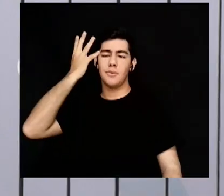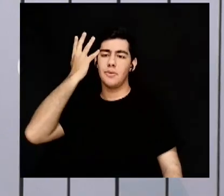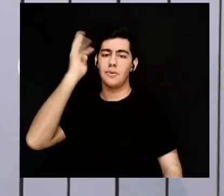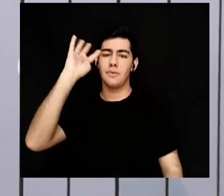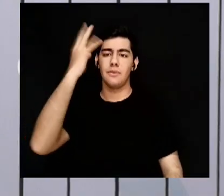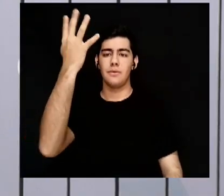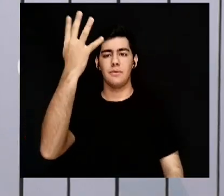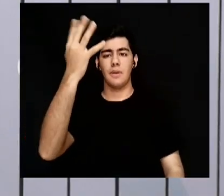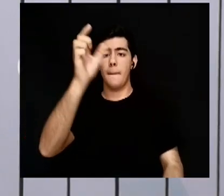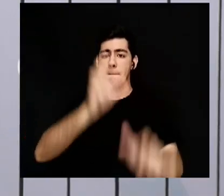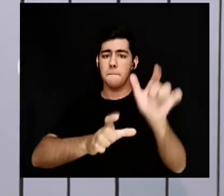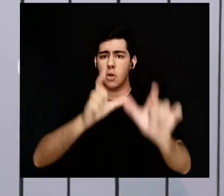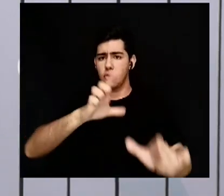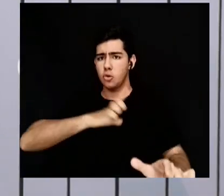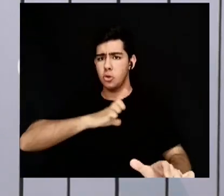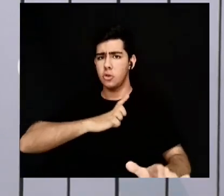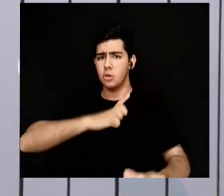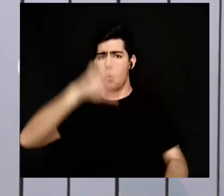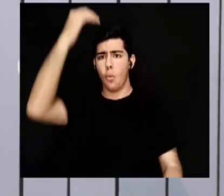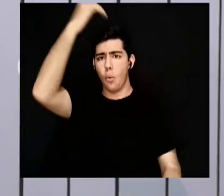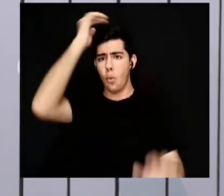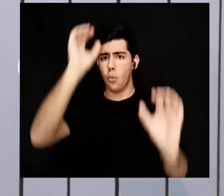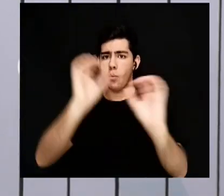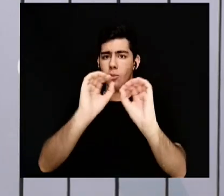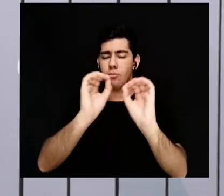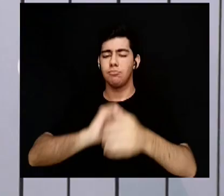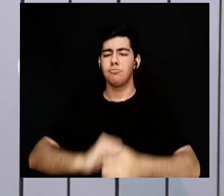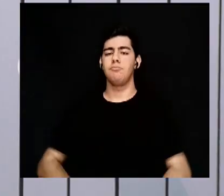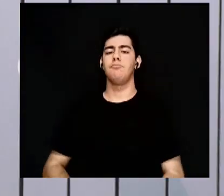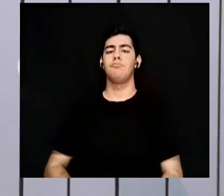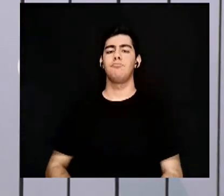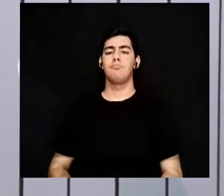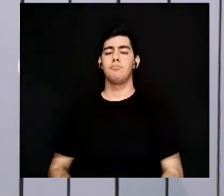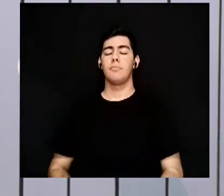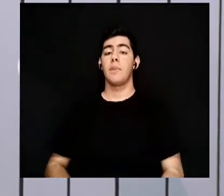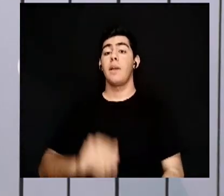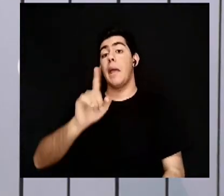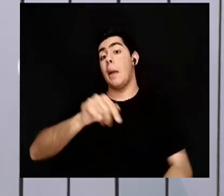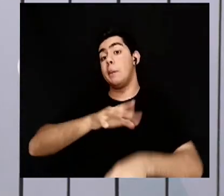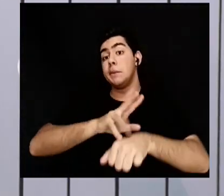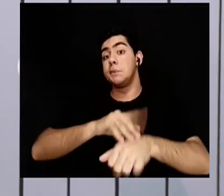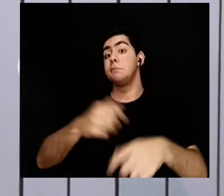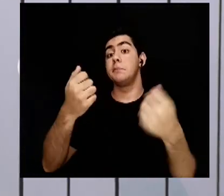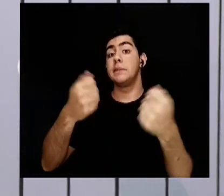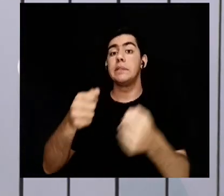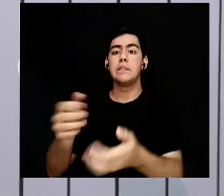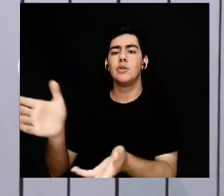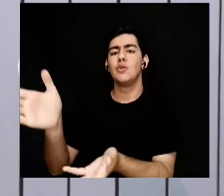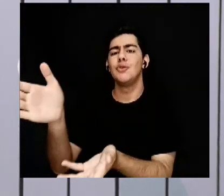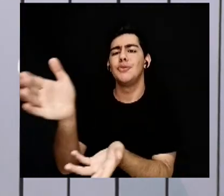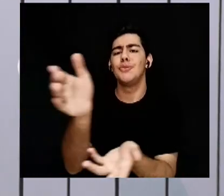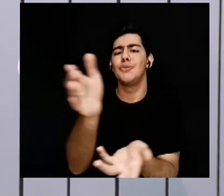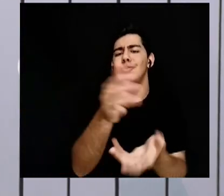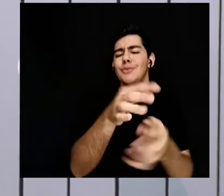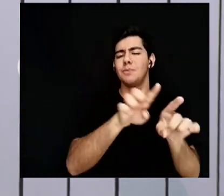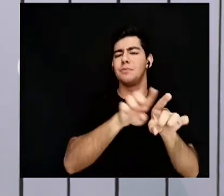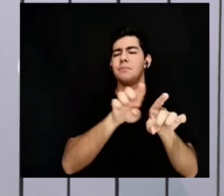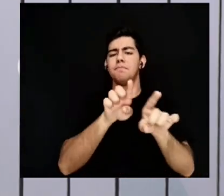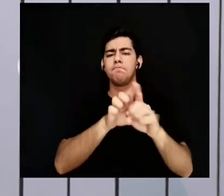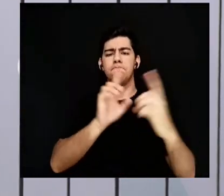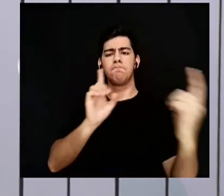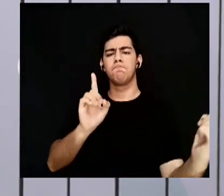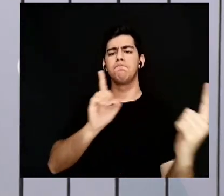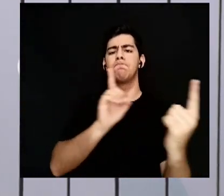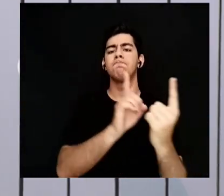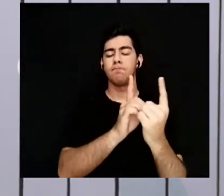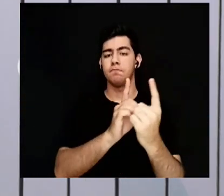Excelente, né? Essa é uma doença que precisa de acolhimento, de informação e de acompanhamento. É fundamental entender que cada